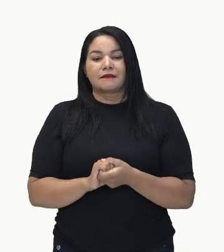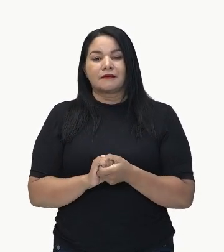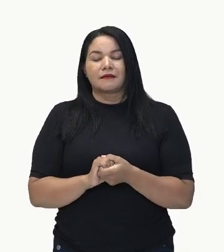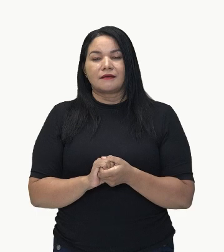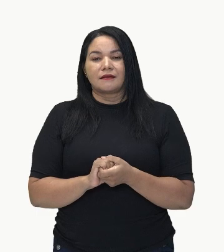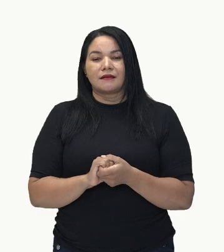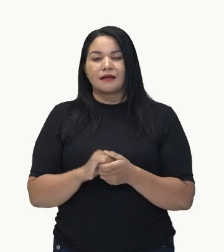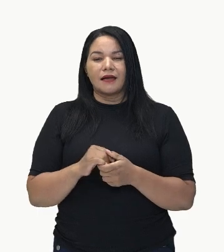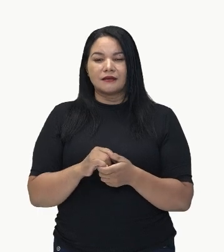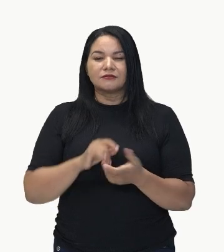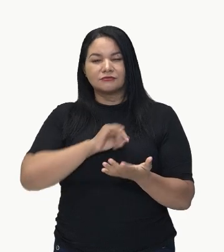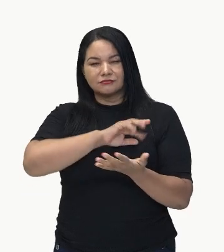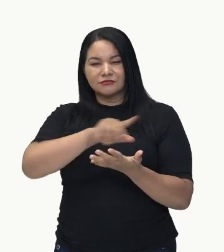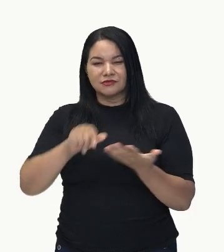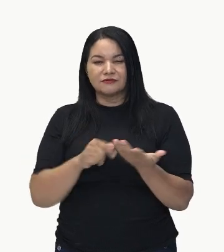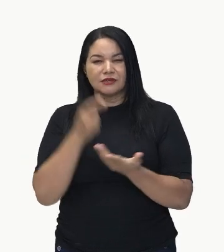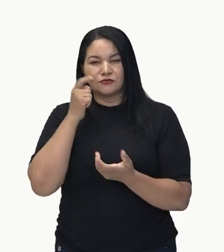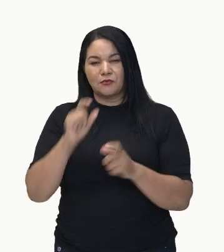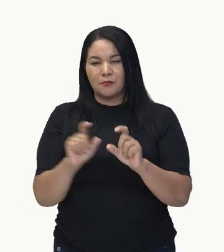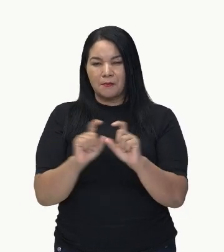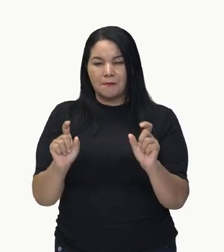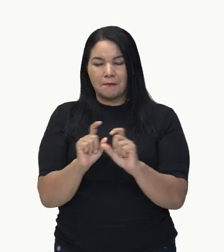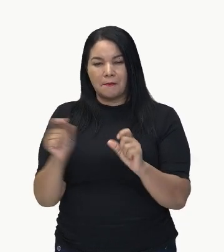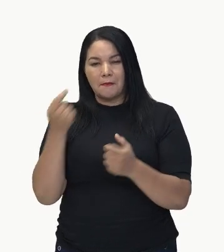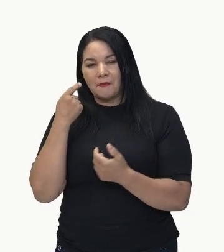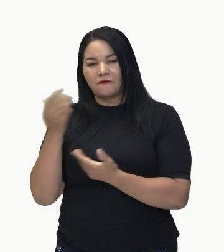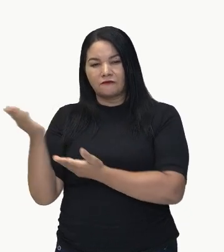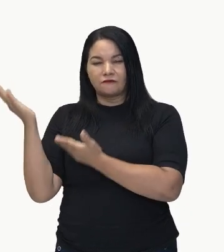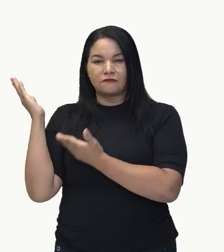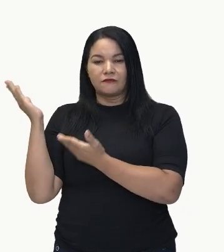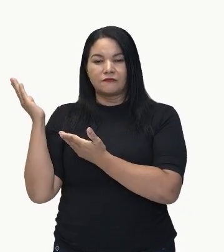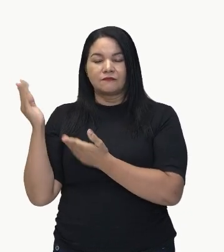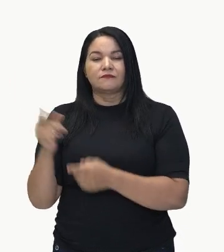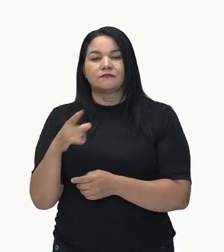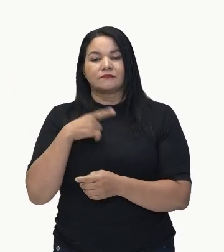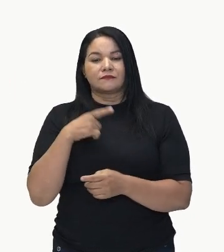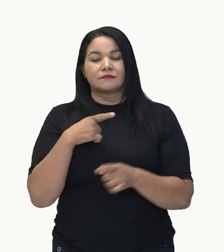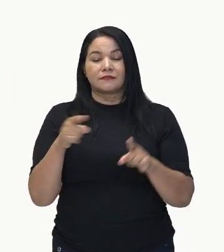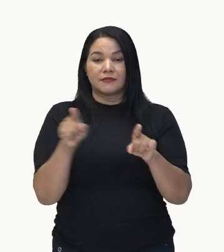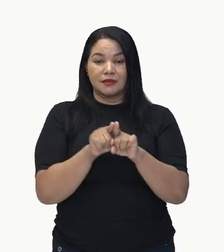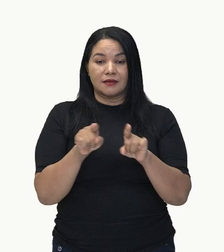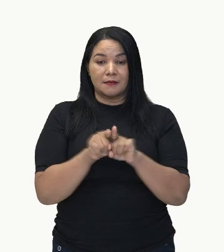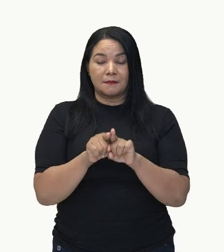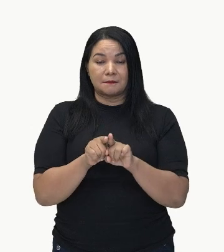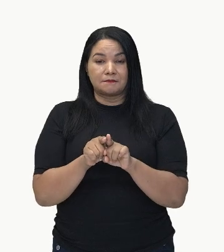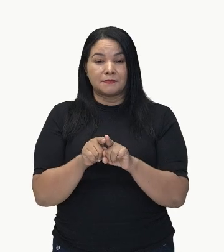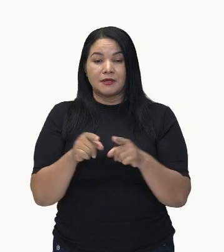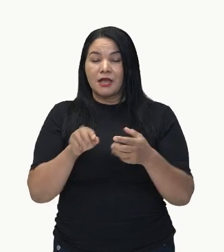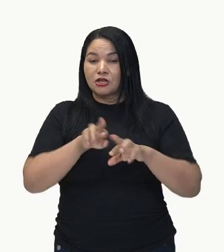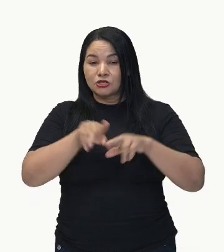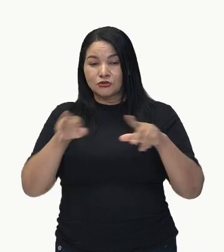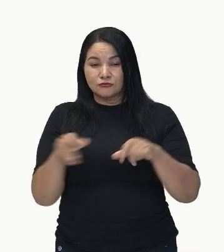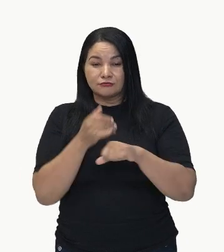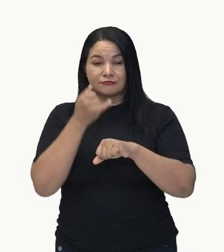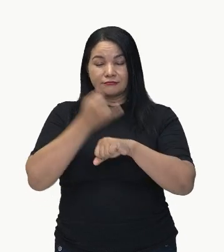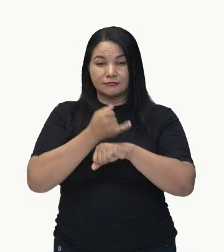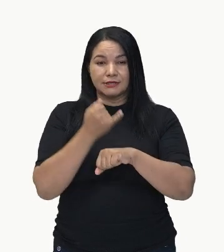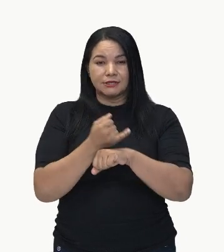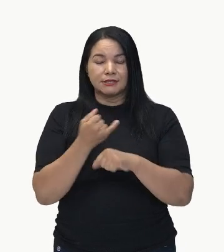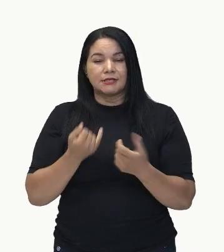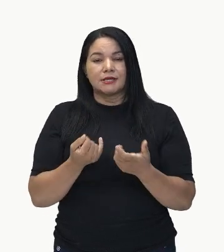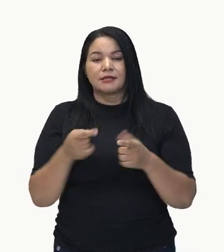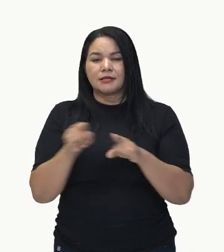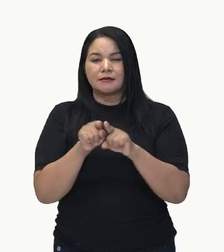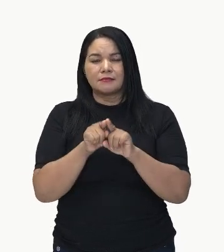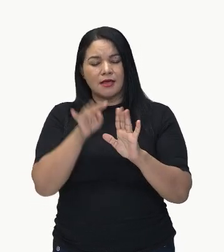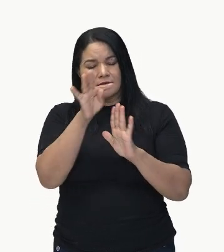algo extremamente moderno para a época. Olhem só, simpatia metálica. Então, de fato, estamos diante aí de um texto que